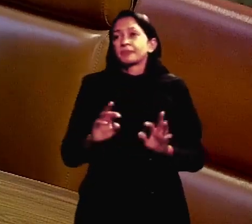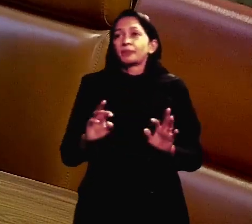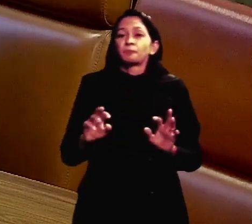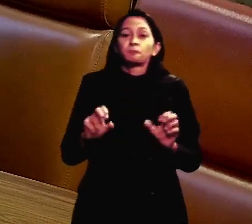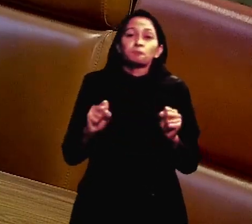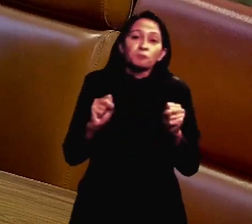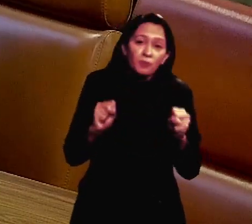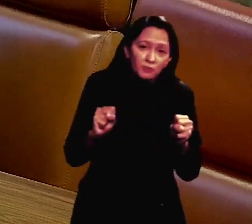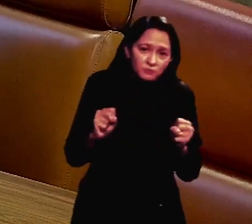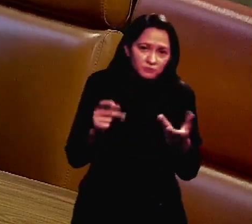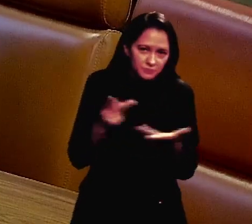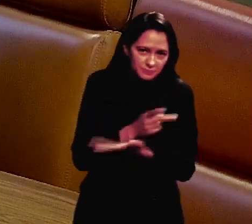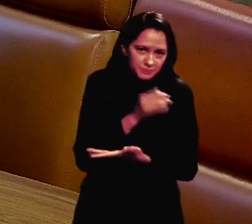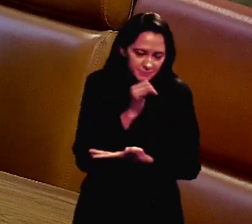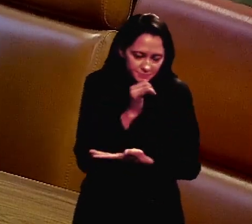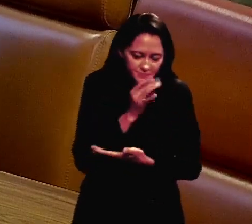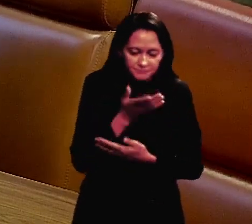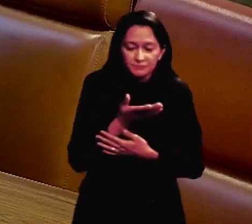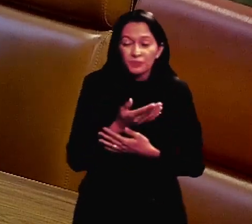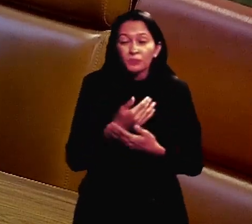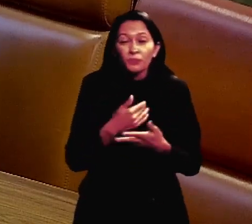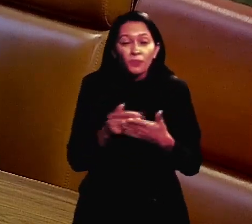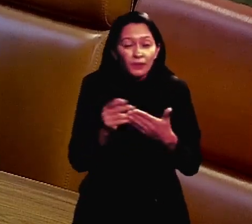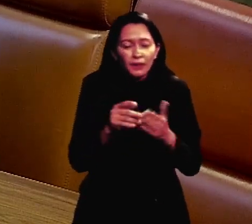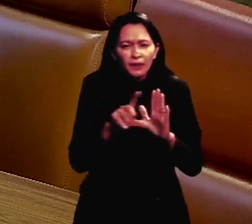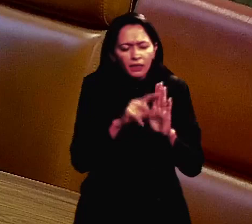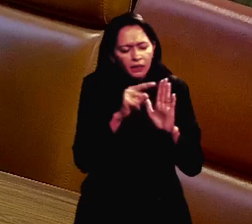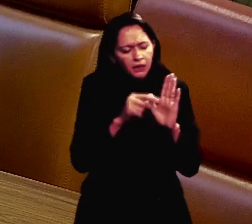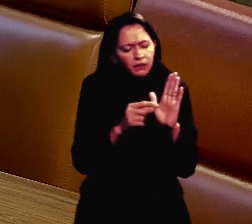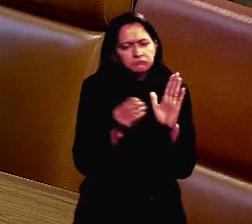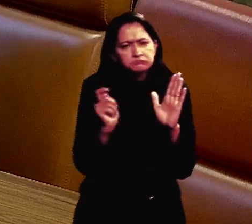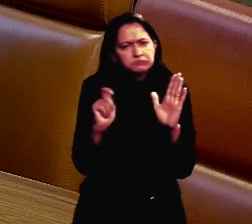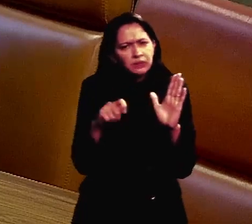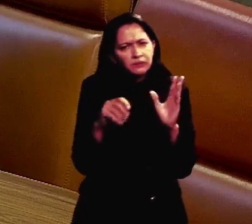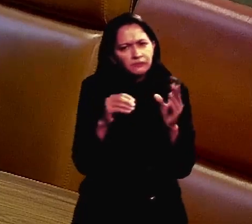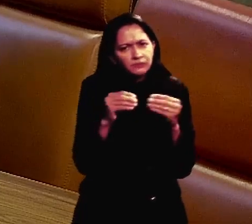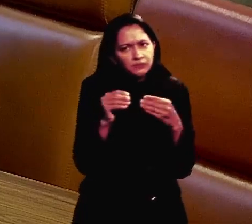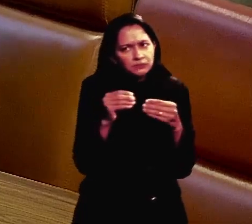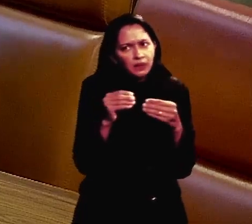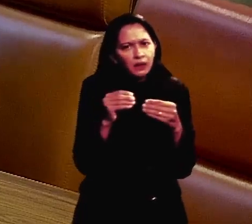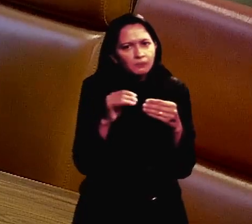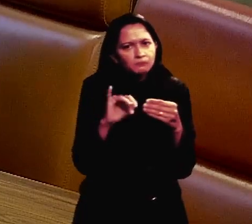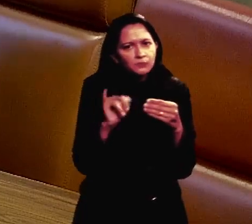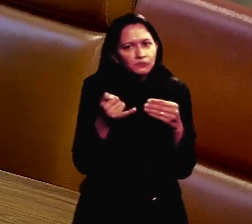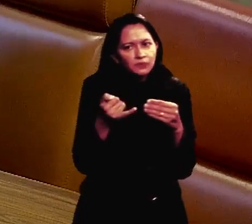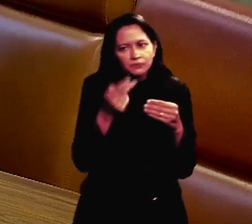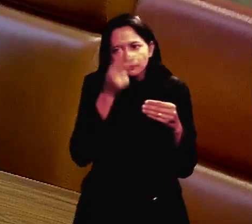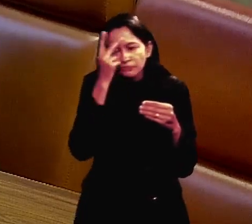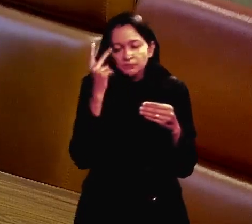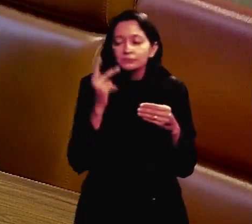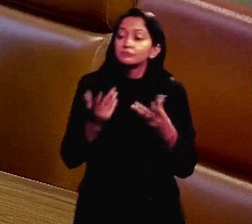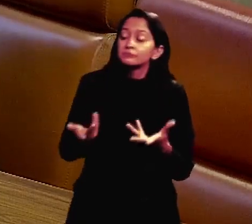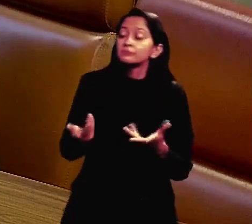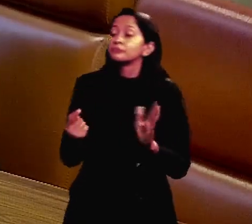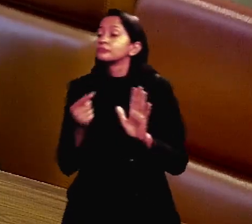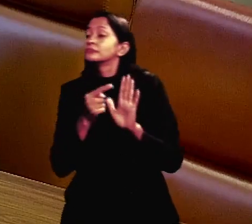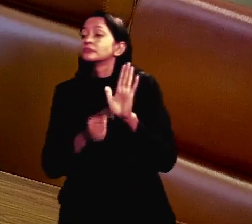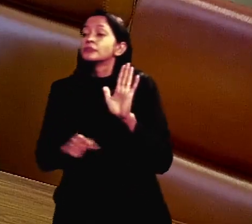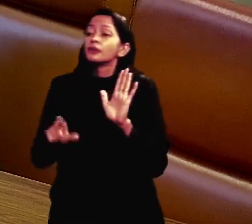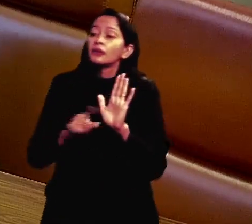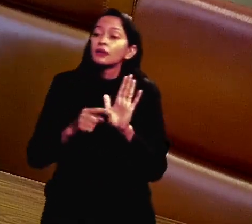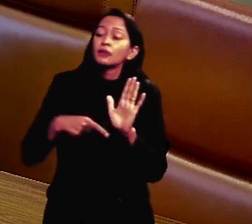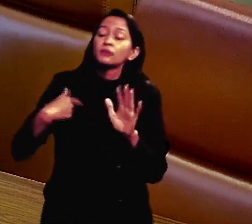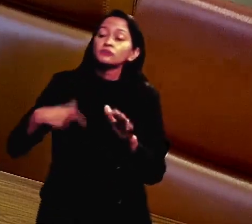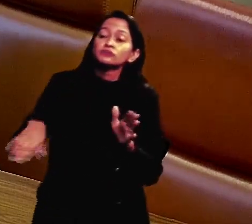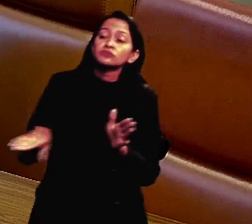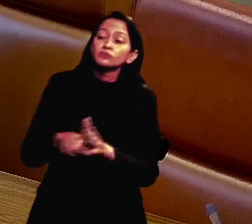acontece, mas com uma pequena brecha da lei, pode chegar alguém lá no dia e falar, então eu que vou ser, cheguei aqui